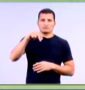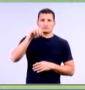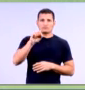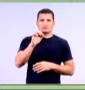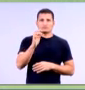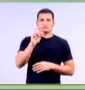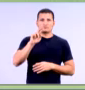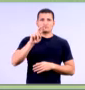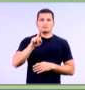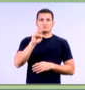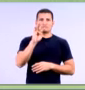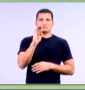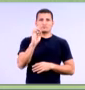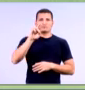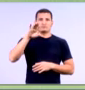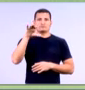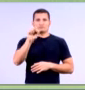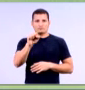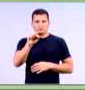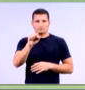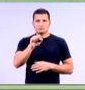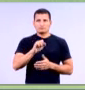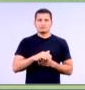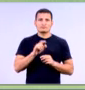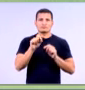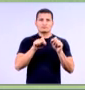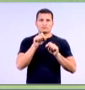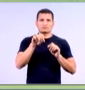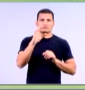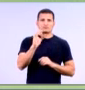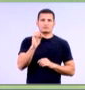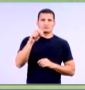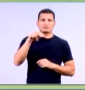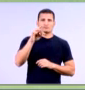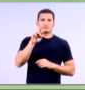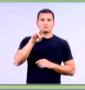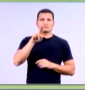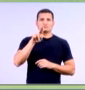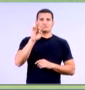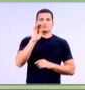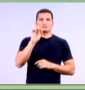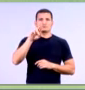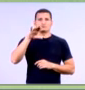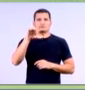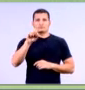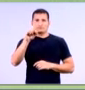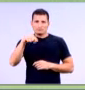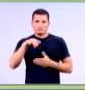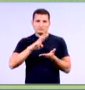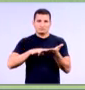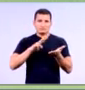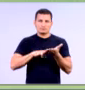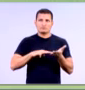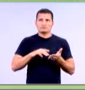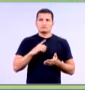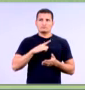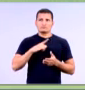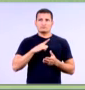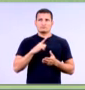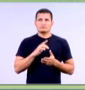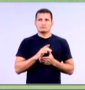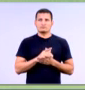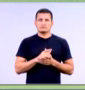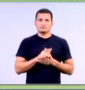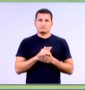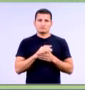de construtores, tá, gente? O que seriam construtores? Construtor é um método que é executado